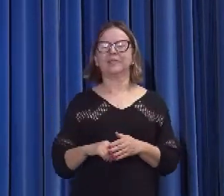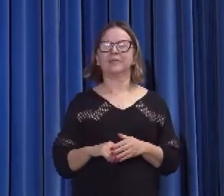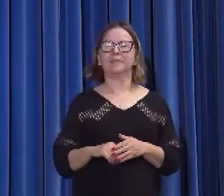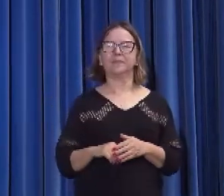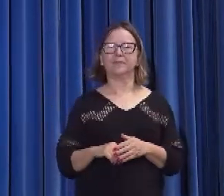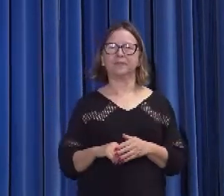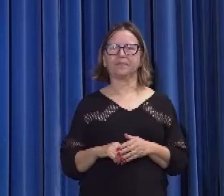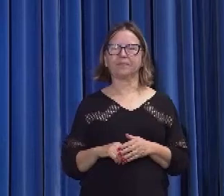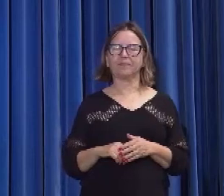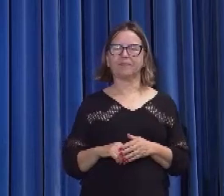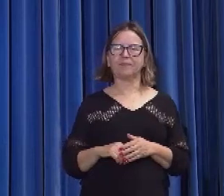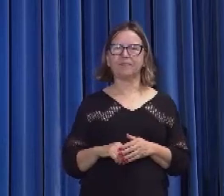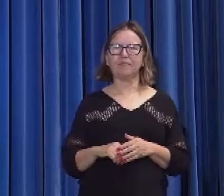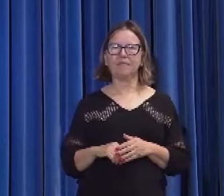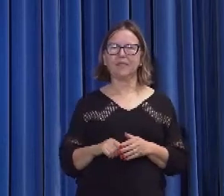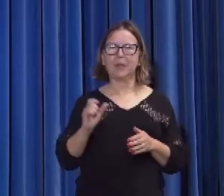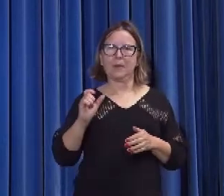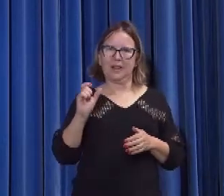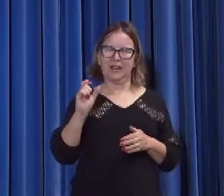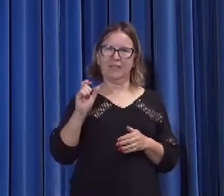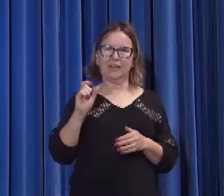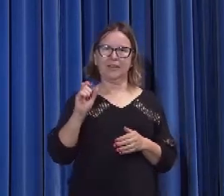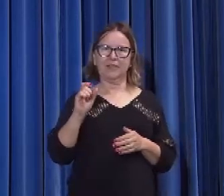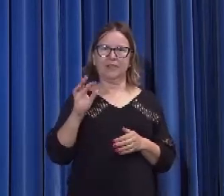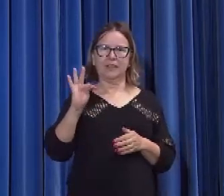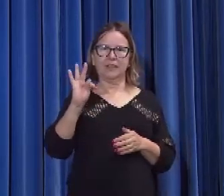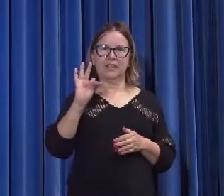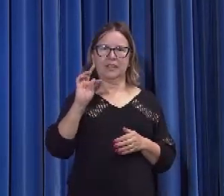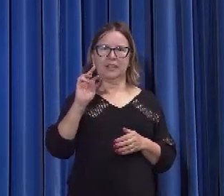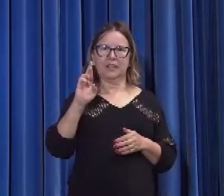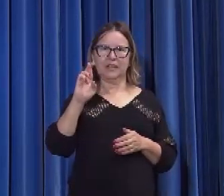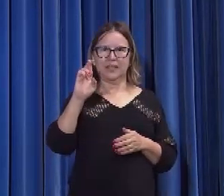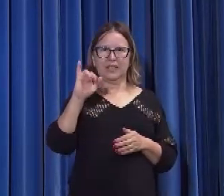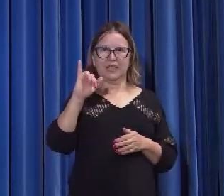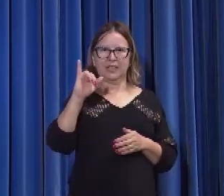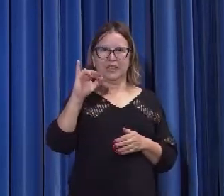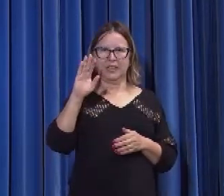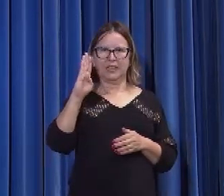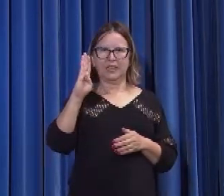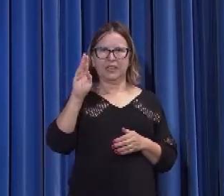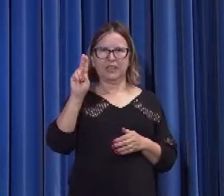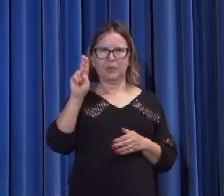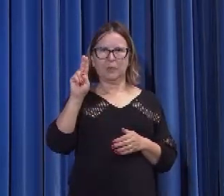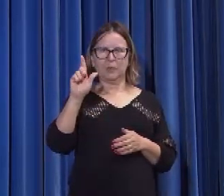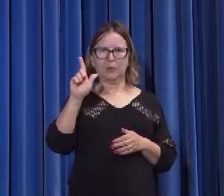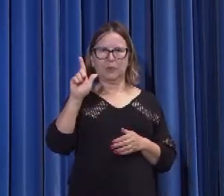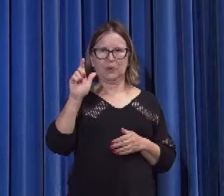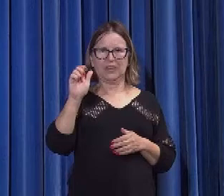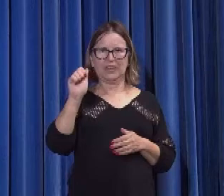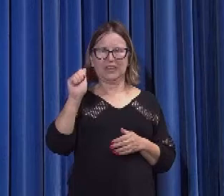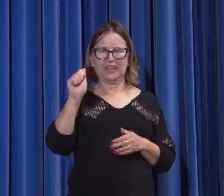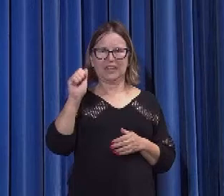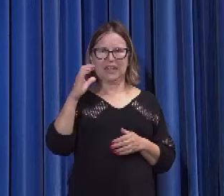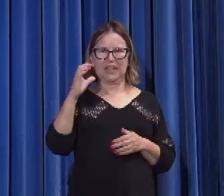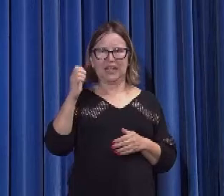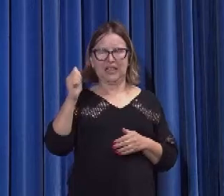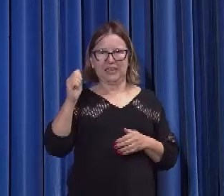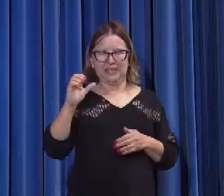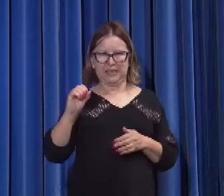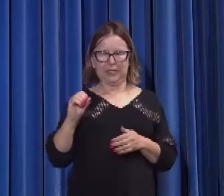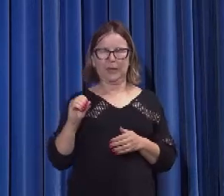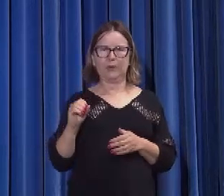pesado de madeira com cravos de metal usado para debulhar cereais. O tribulum, ao